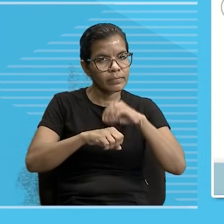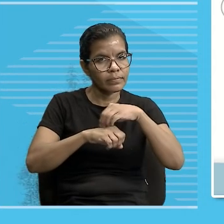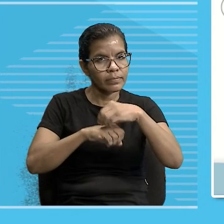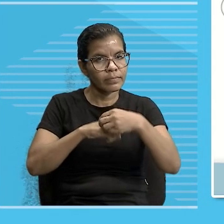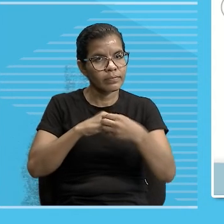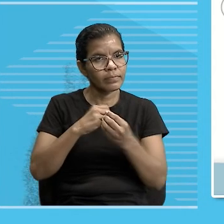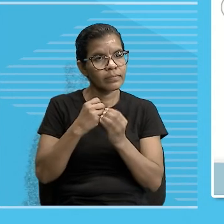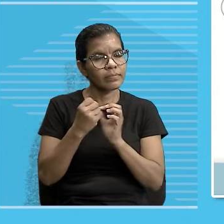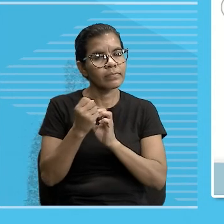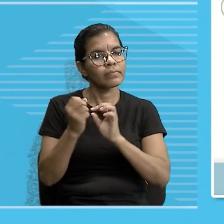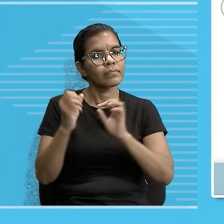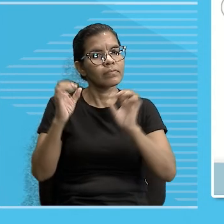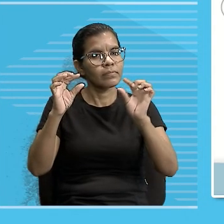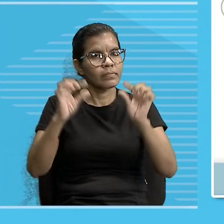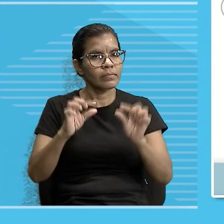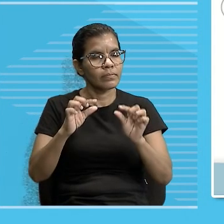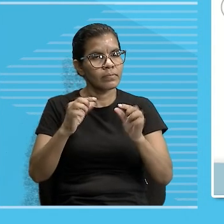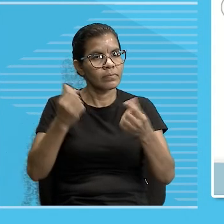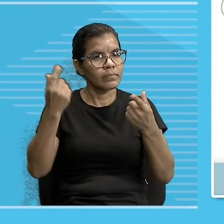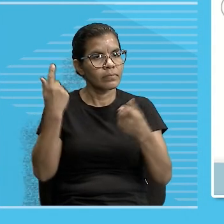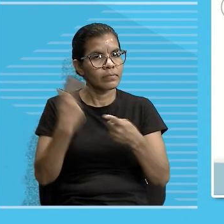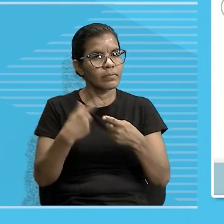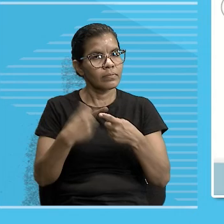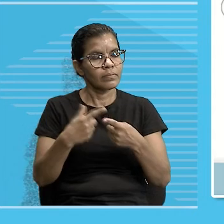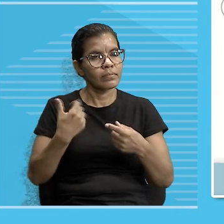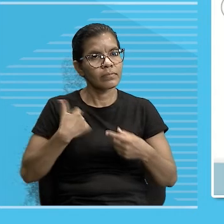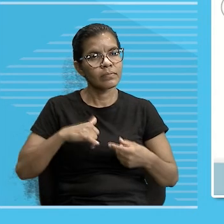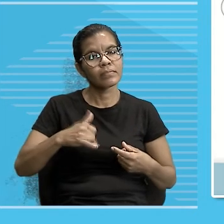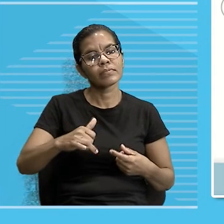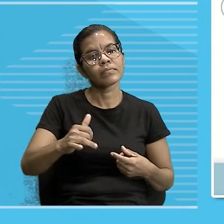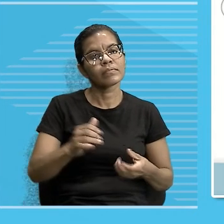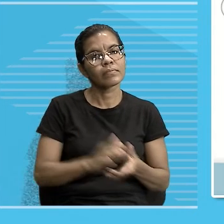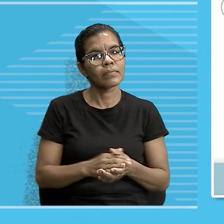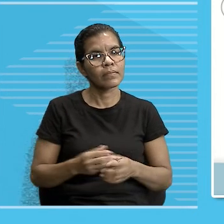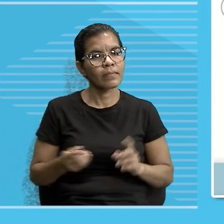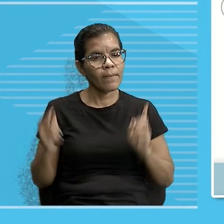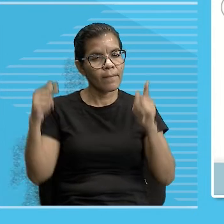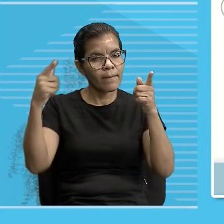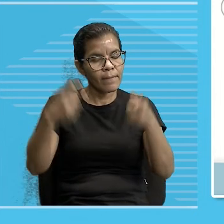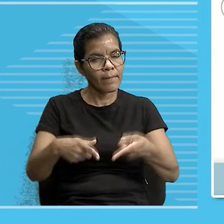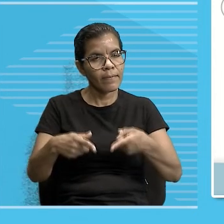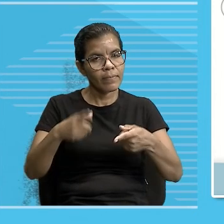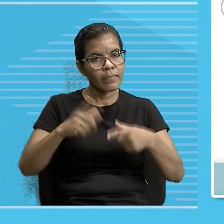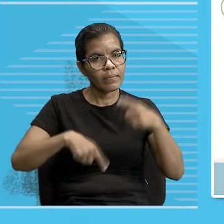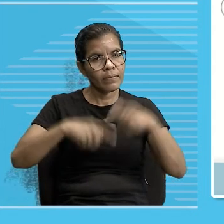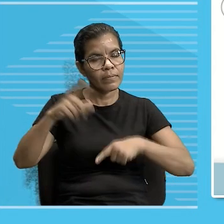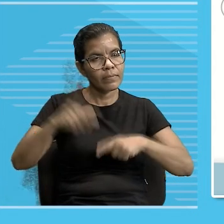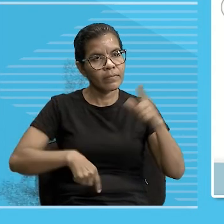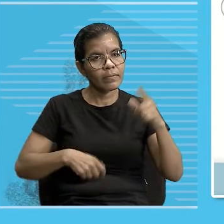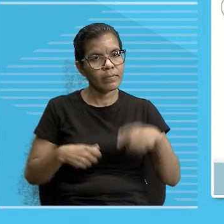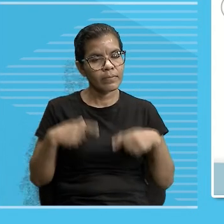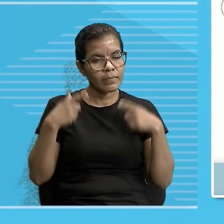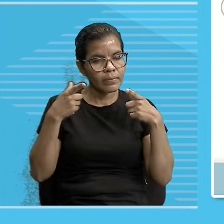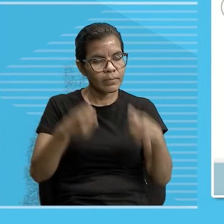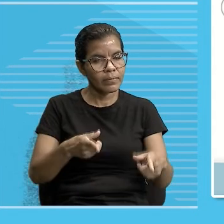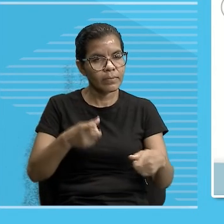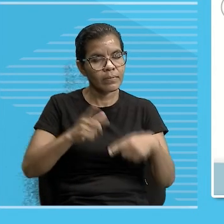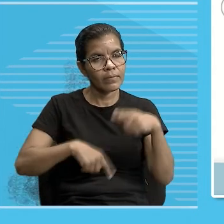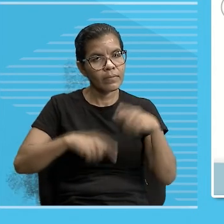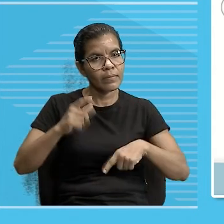bem pequeno, porque a energia dessa matéria, dessa